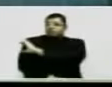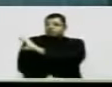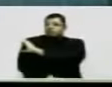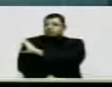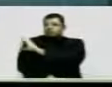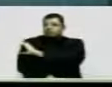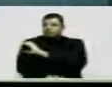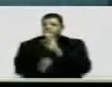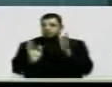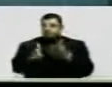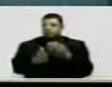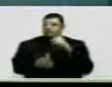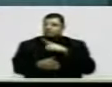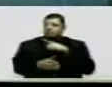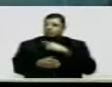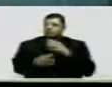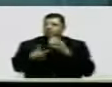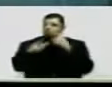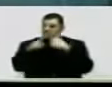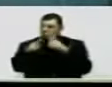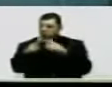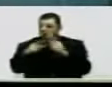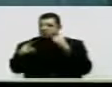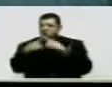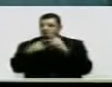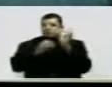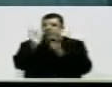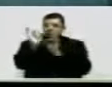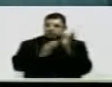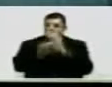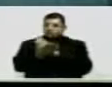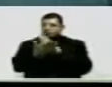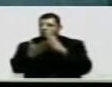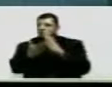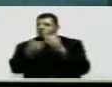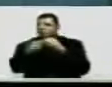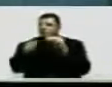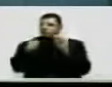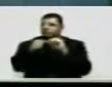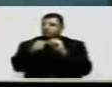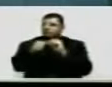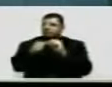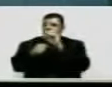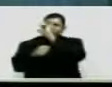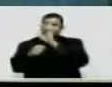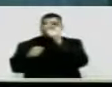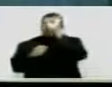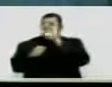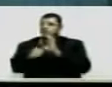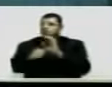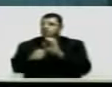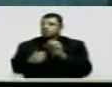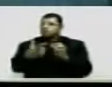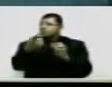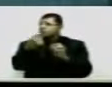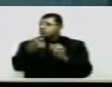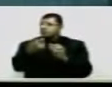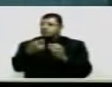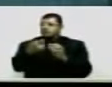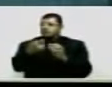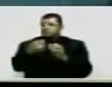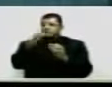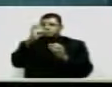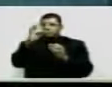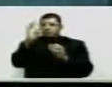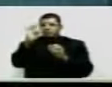comissões, havia uma polêmica, porque o projeto inicialmente estabelecia um percentual de 20%